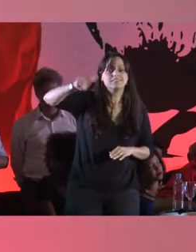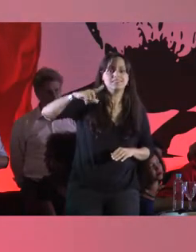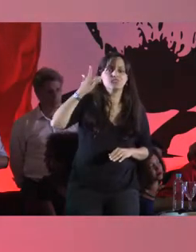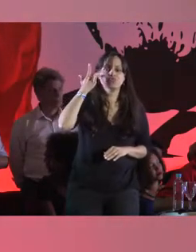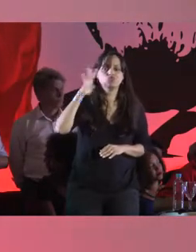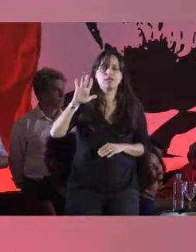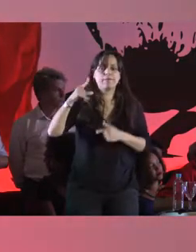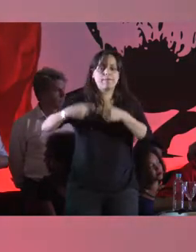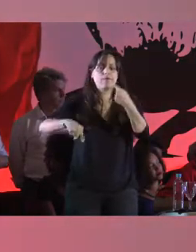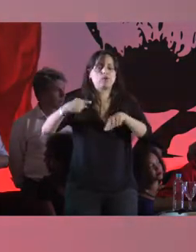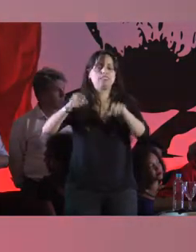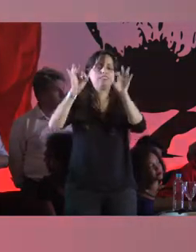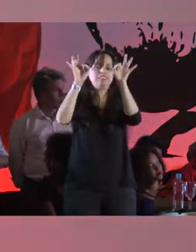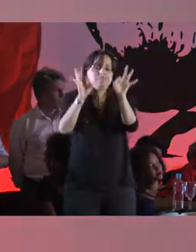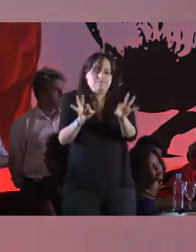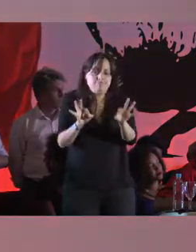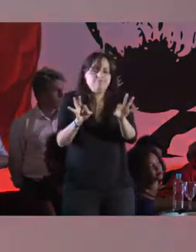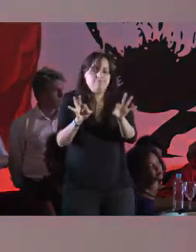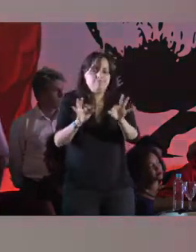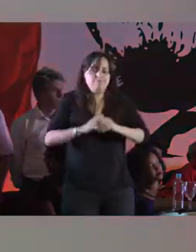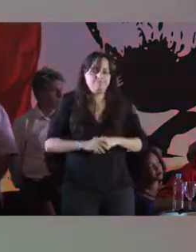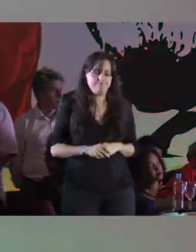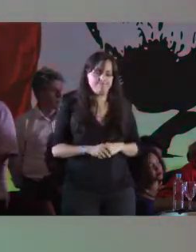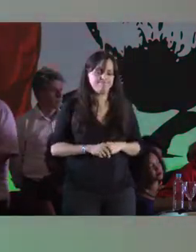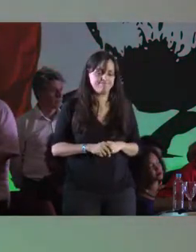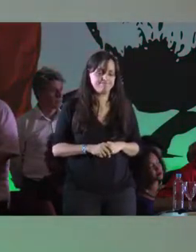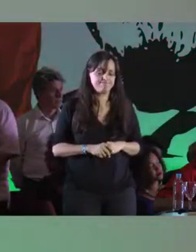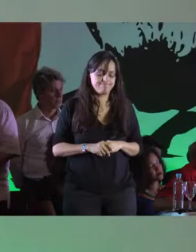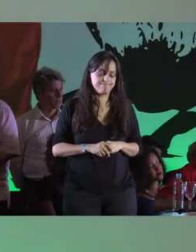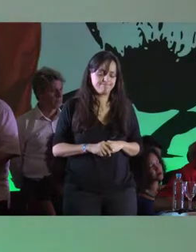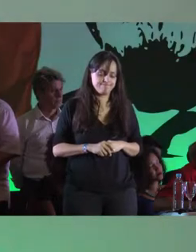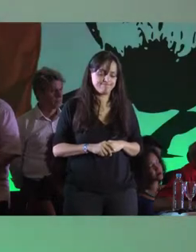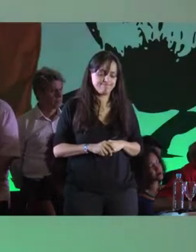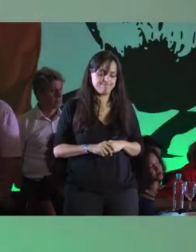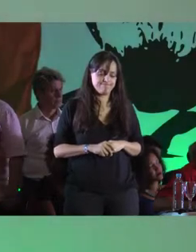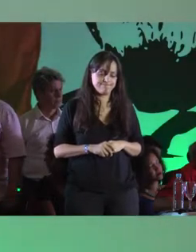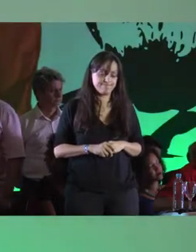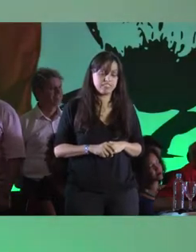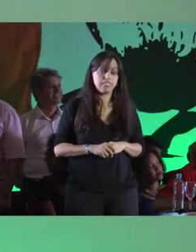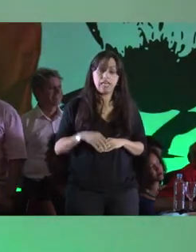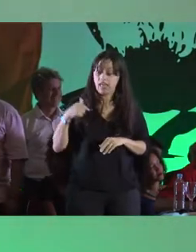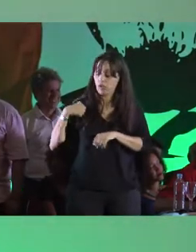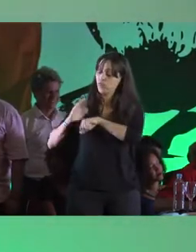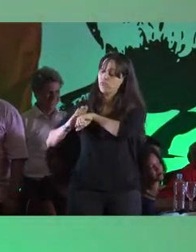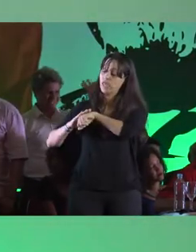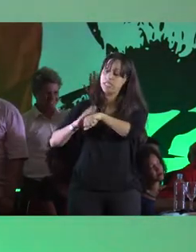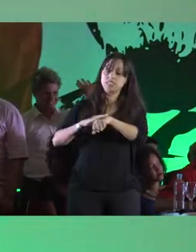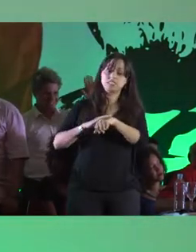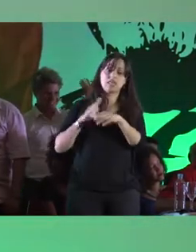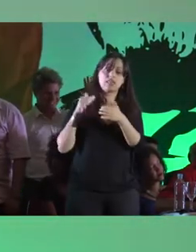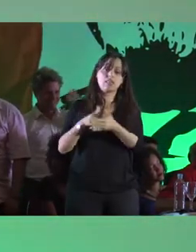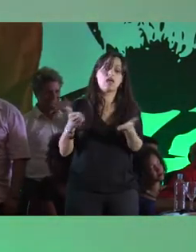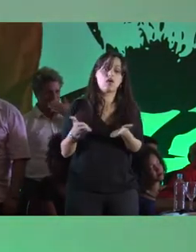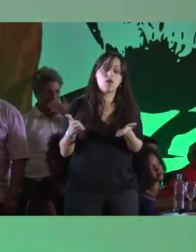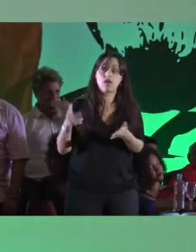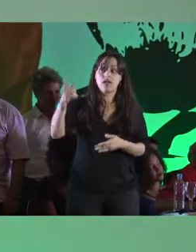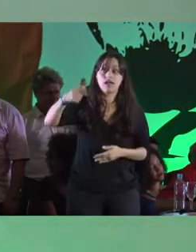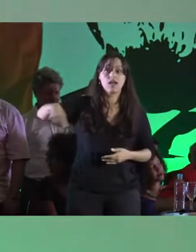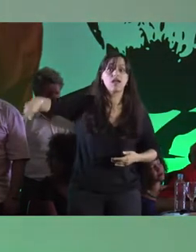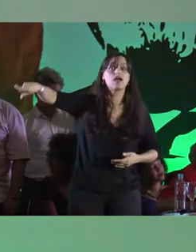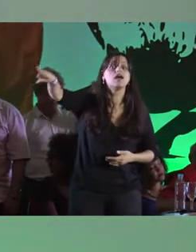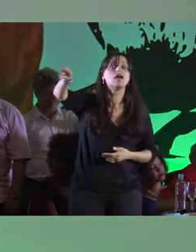Por tudo que eu fiz até agora, eu posso afirmar que todos eles que me interrogaram